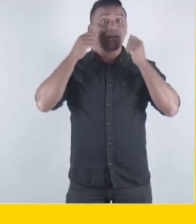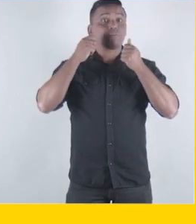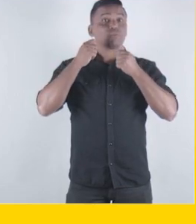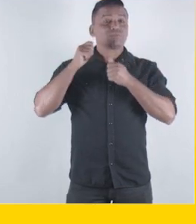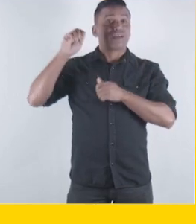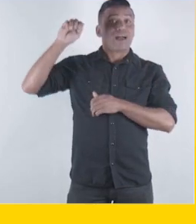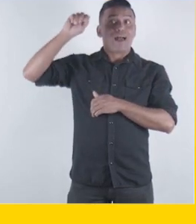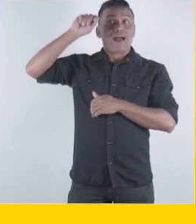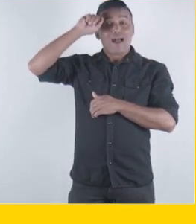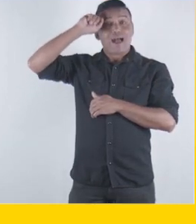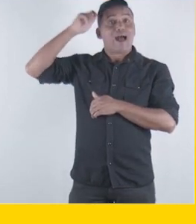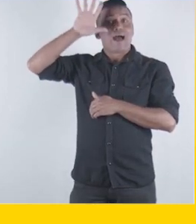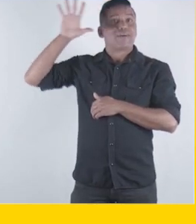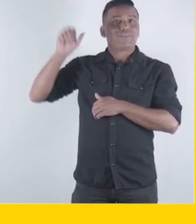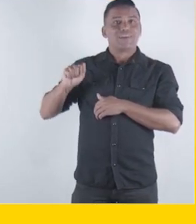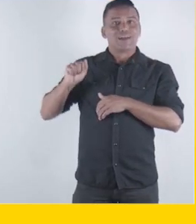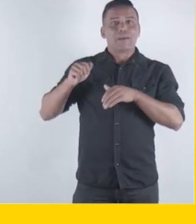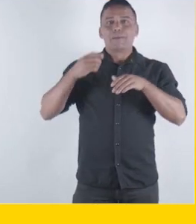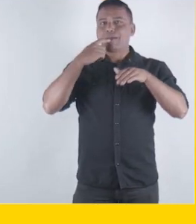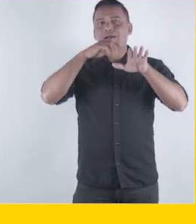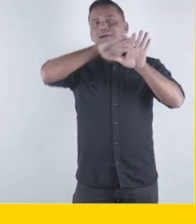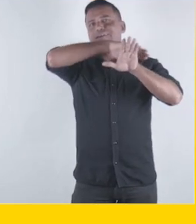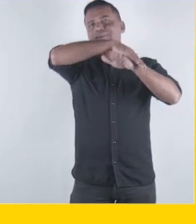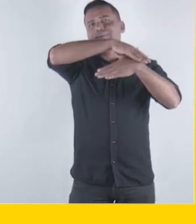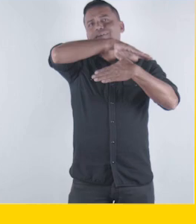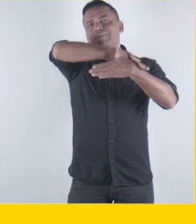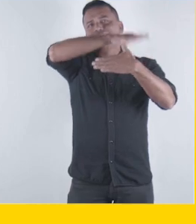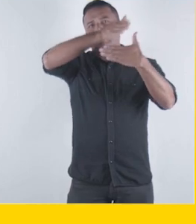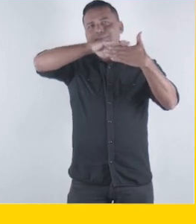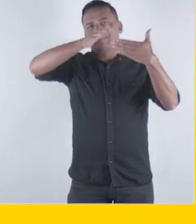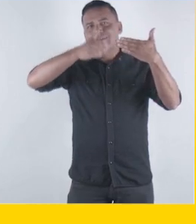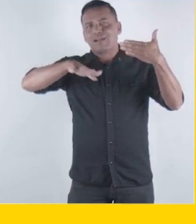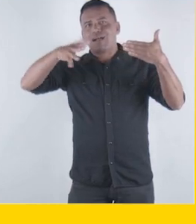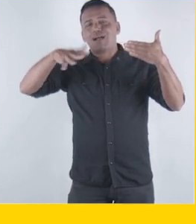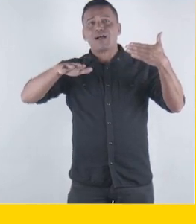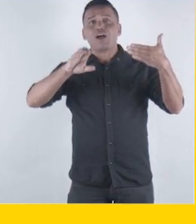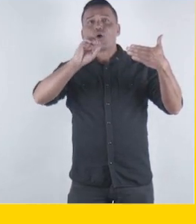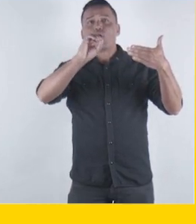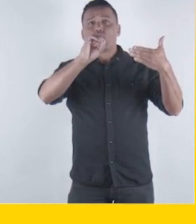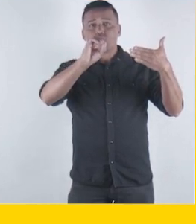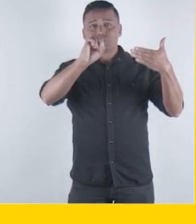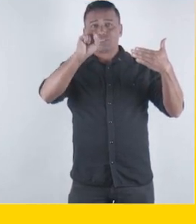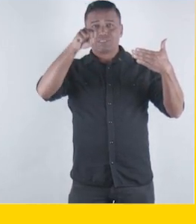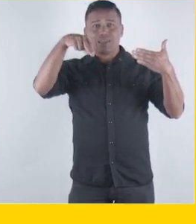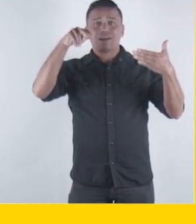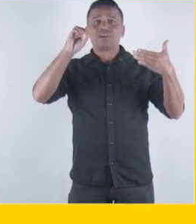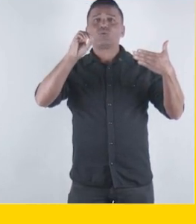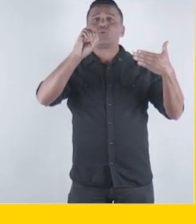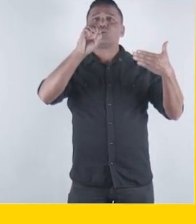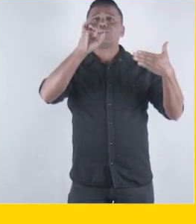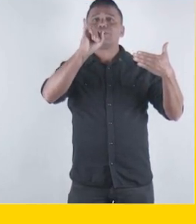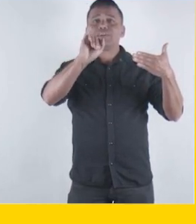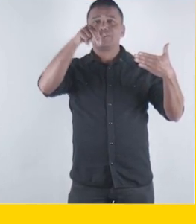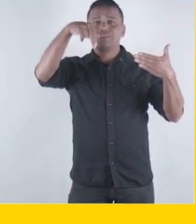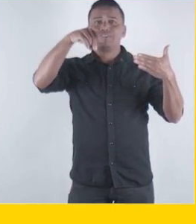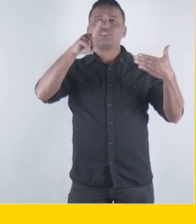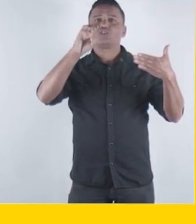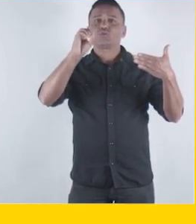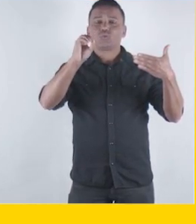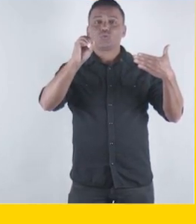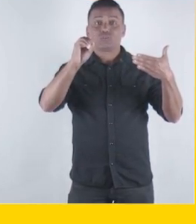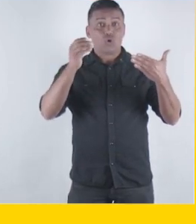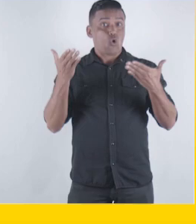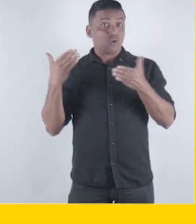África, sendo banhada pelo Oceano Índico. Se eu quisesse ir hoje a Belo Horizonte, tinha